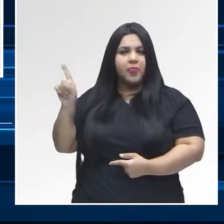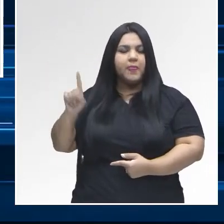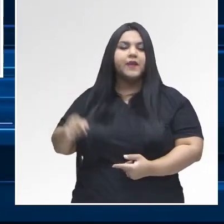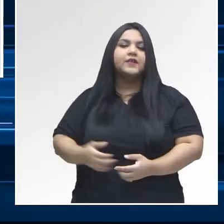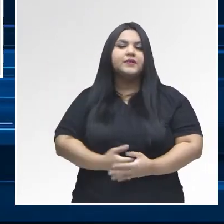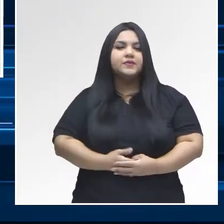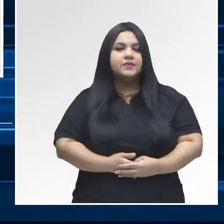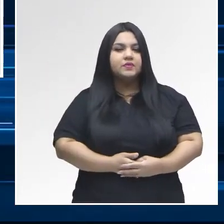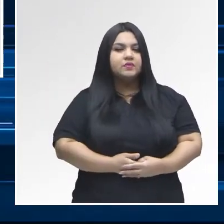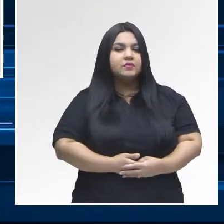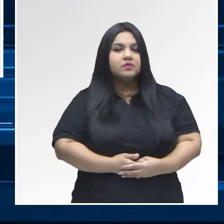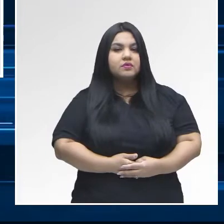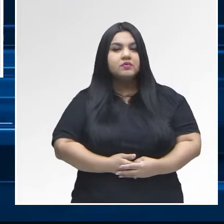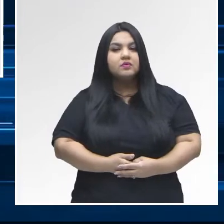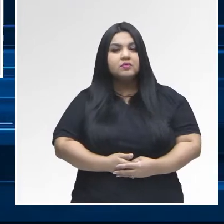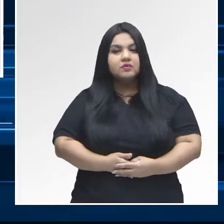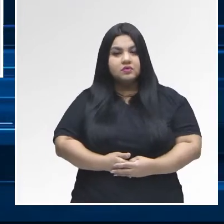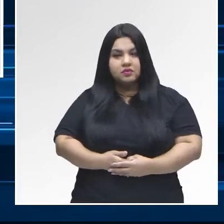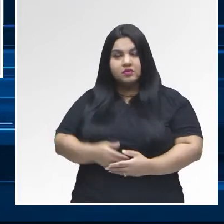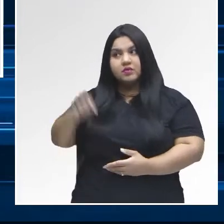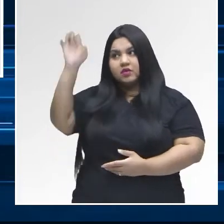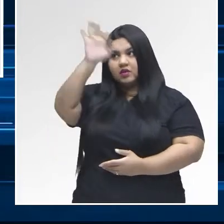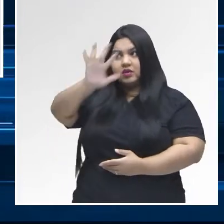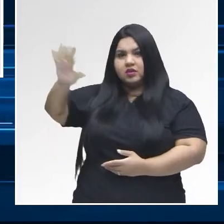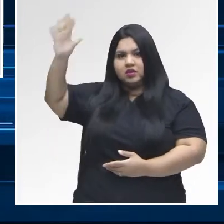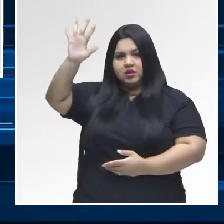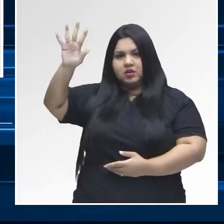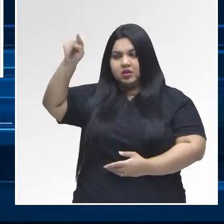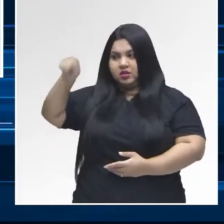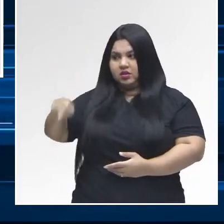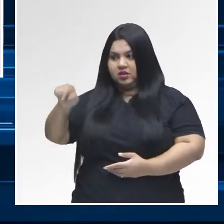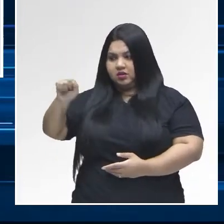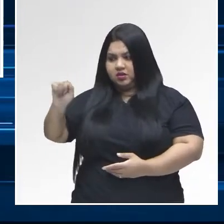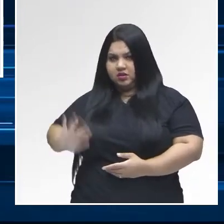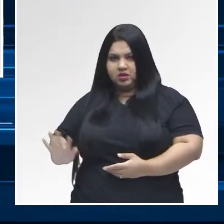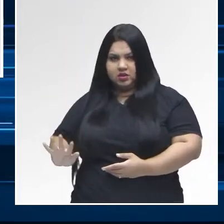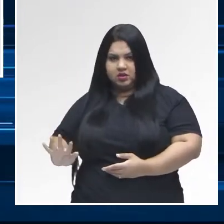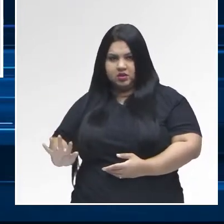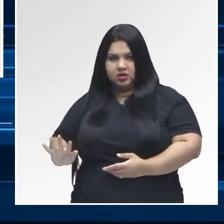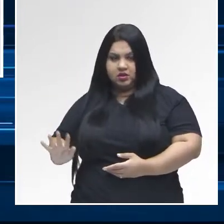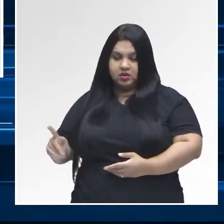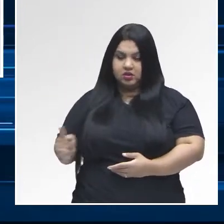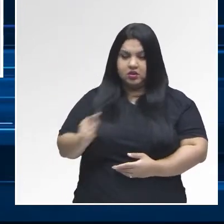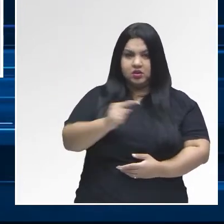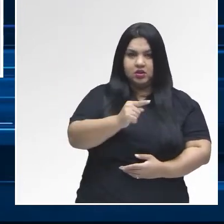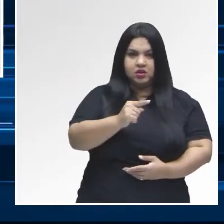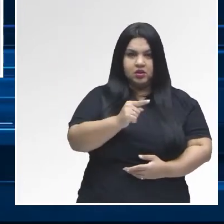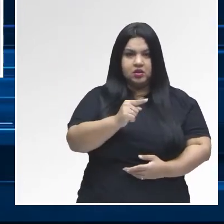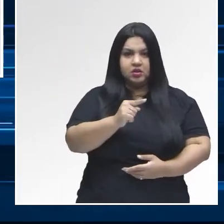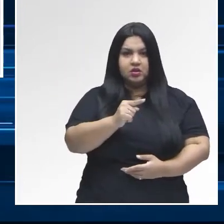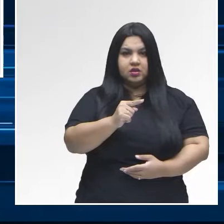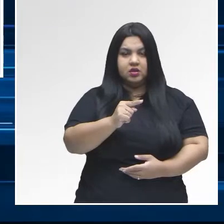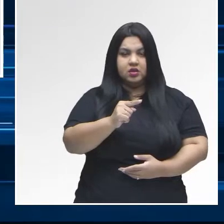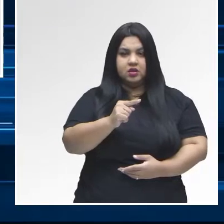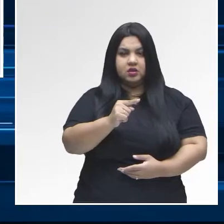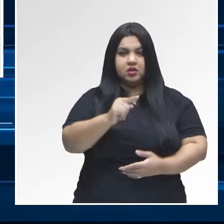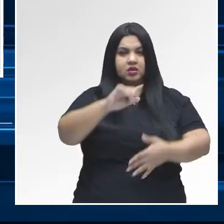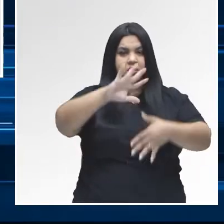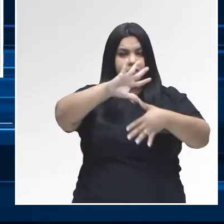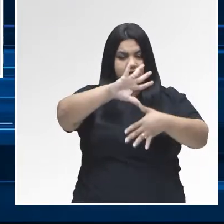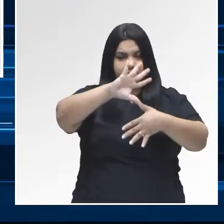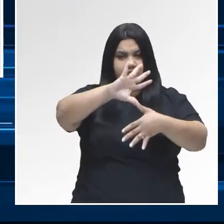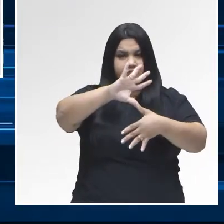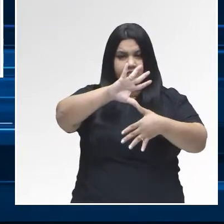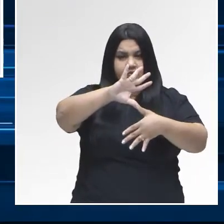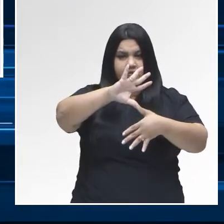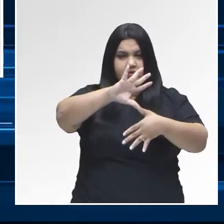vocês, né? Onde você vê aqui em cima a Europa, embaixo tem a África, e aqui pro lado, né, você tem aqui o continente americano,